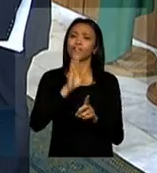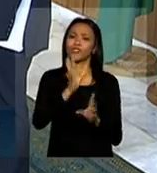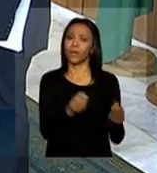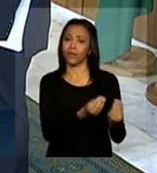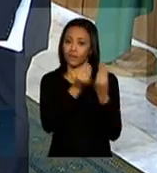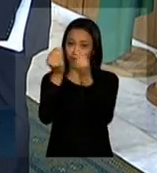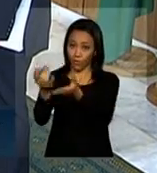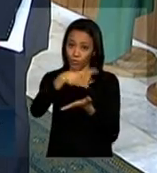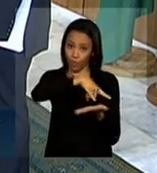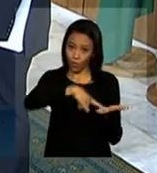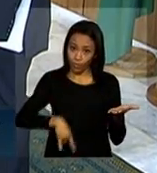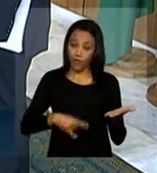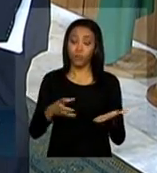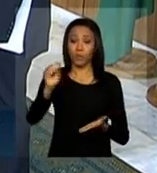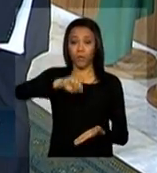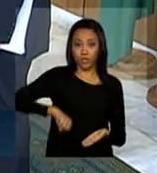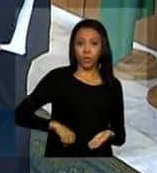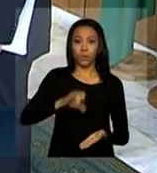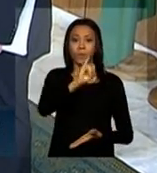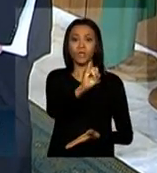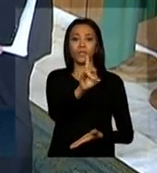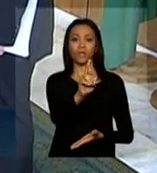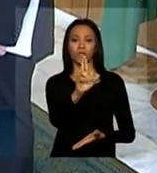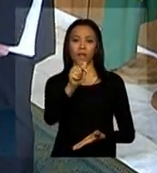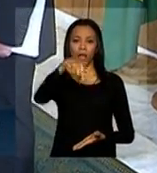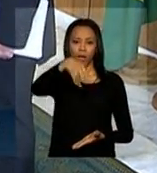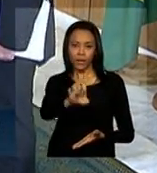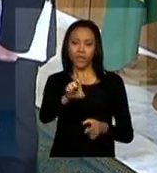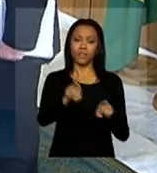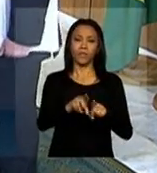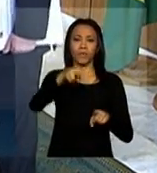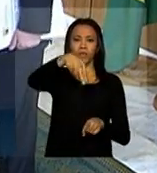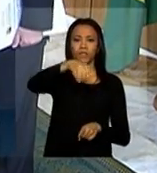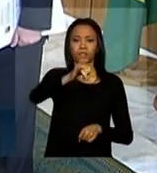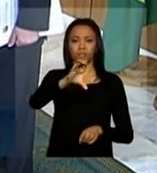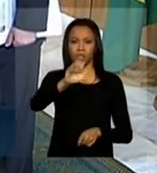a sua credencial o embaixador do Iraque e da Nicarágua.